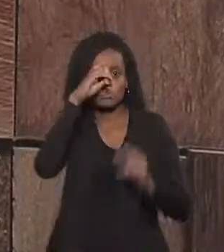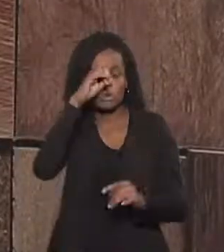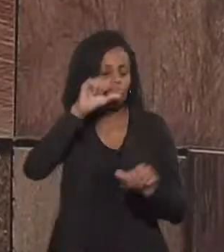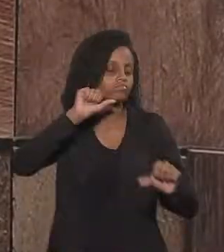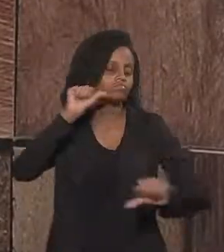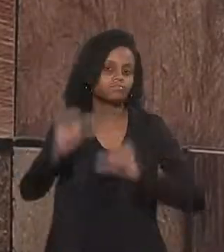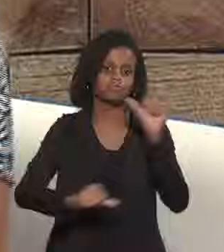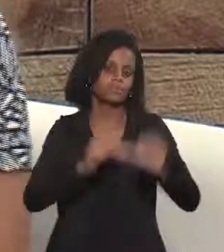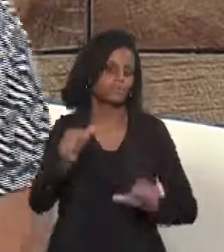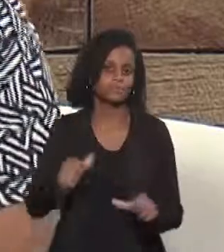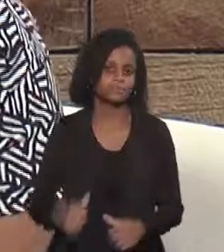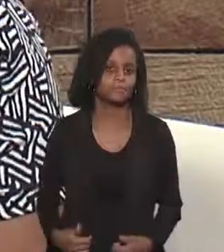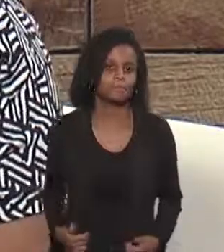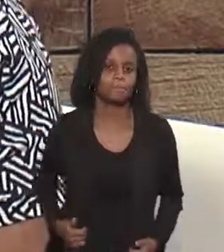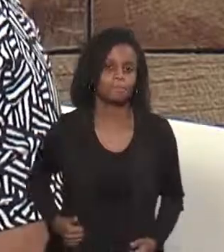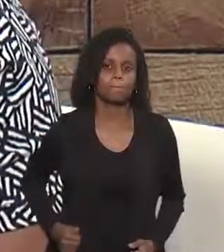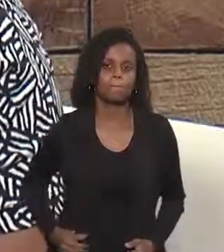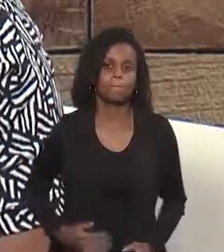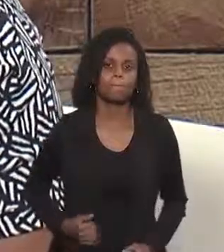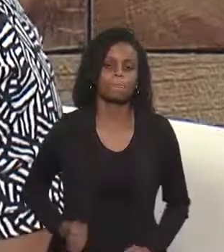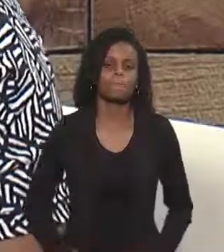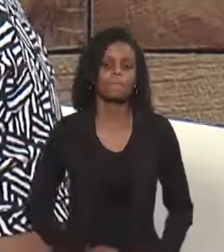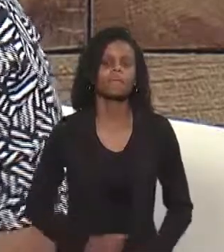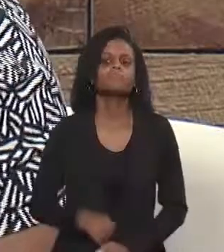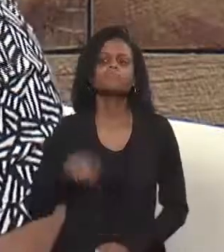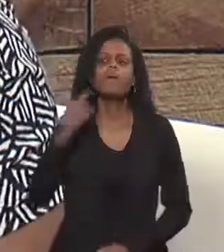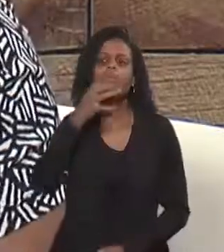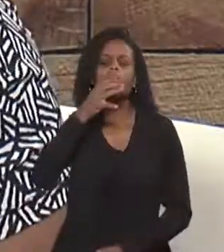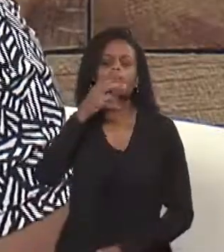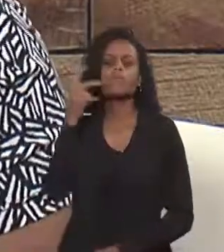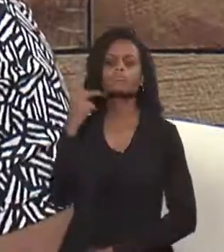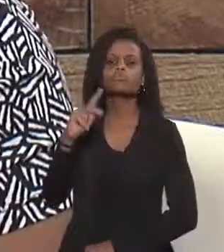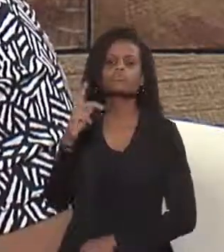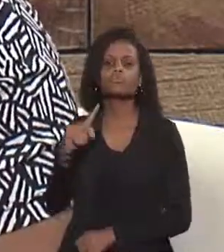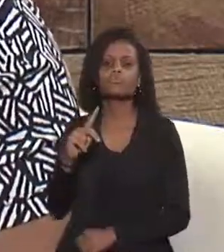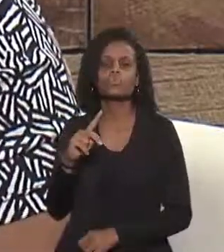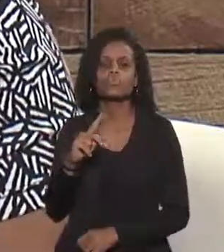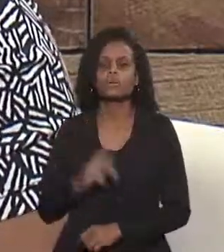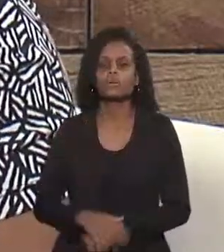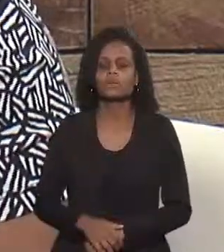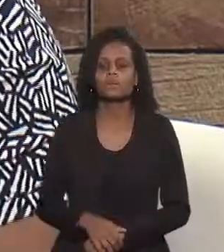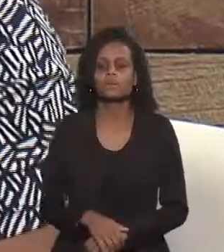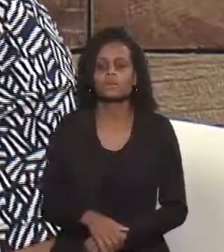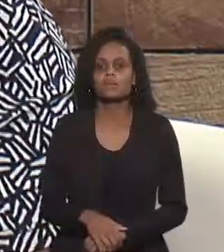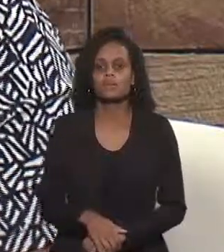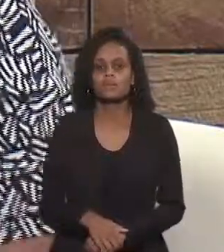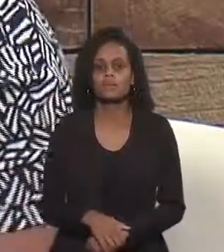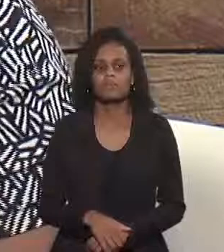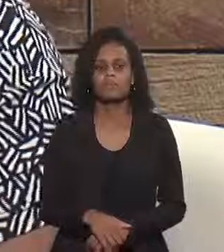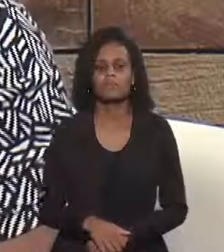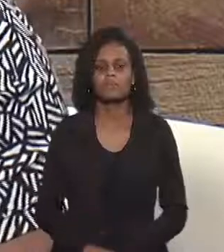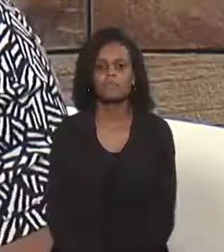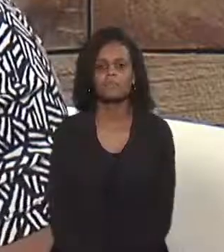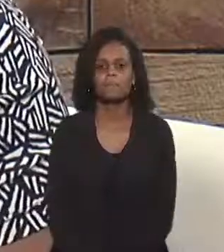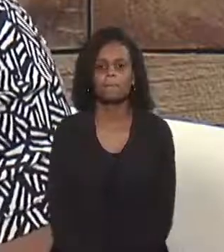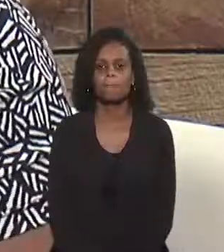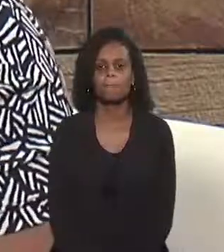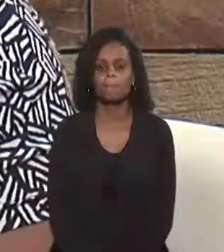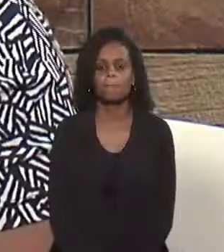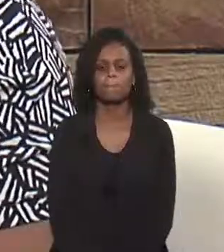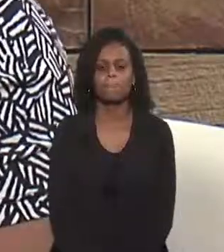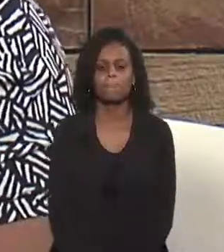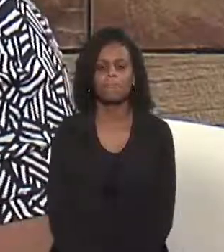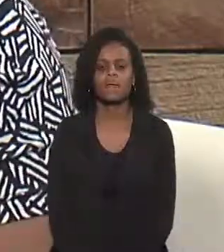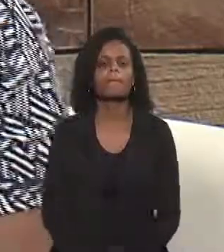muda. Mas qual deve ser, na opinião da senhora, não só para o médico, mas para toda essa